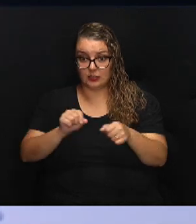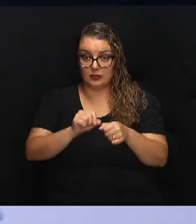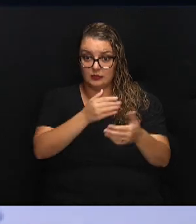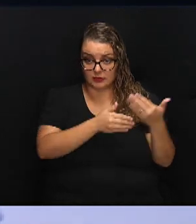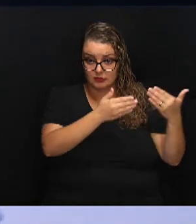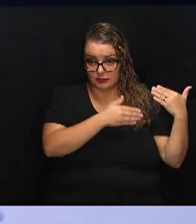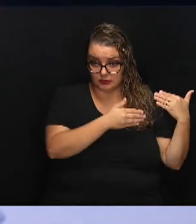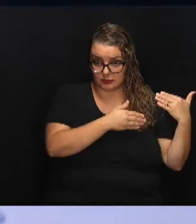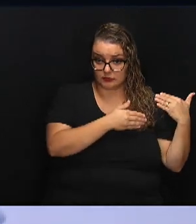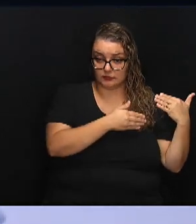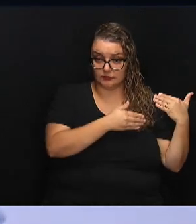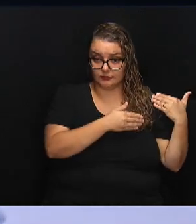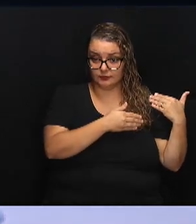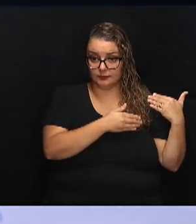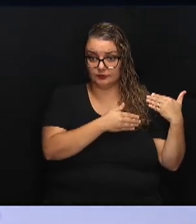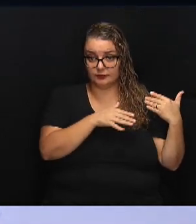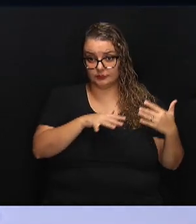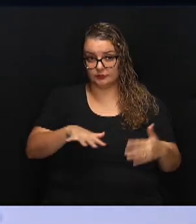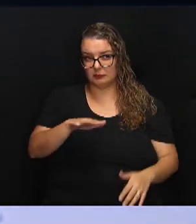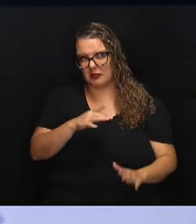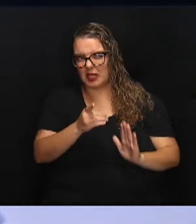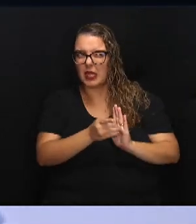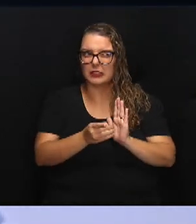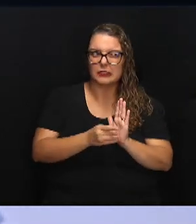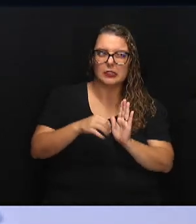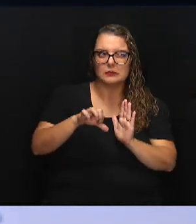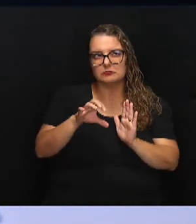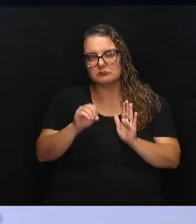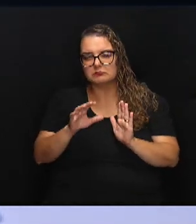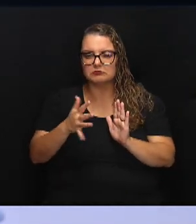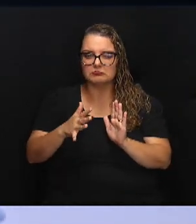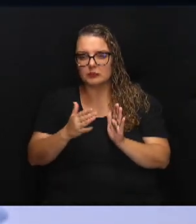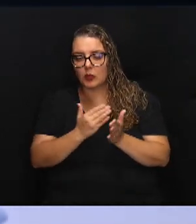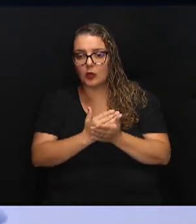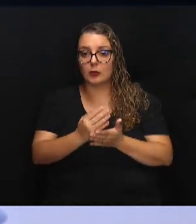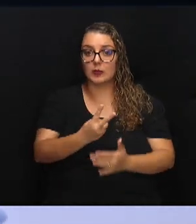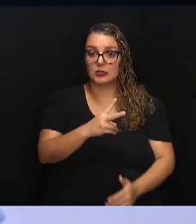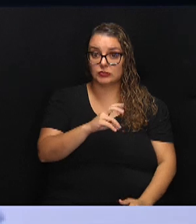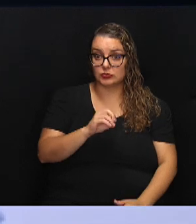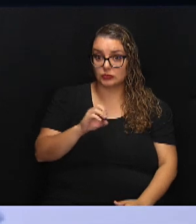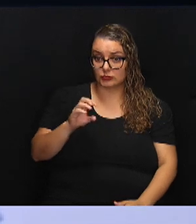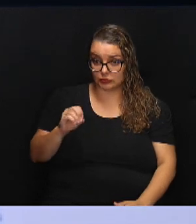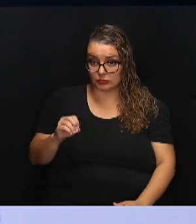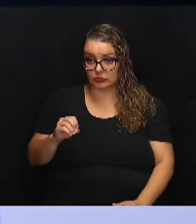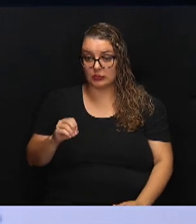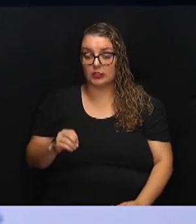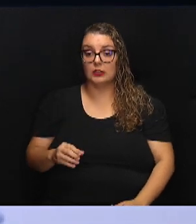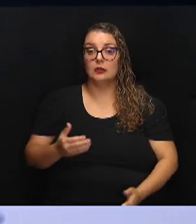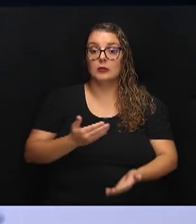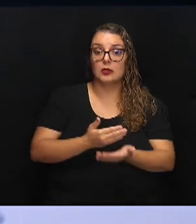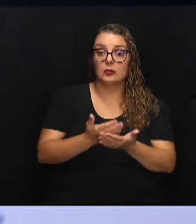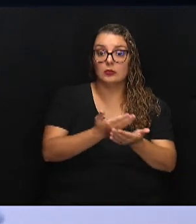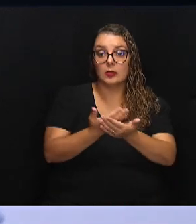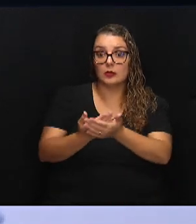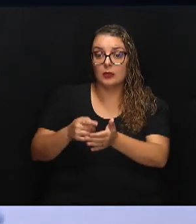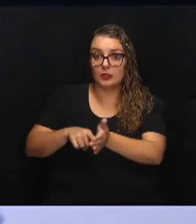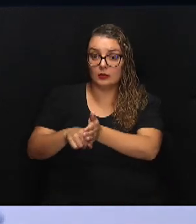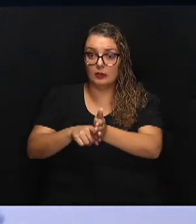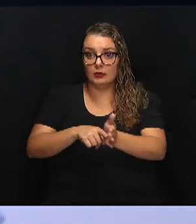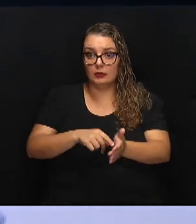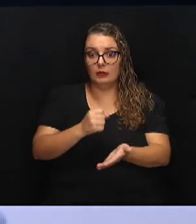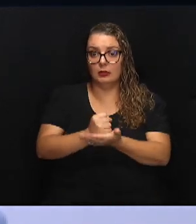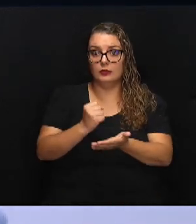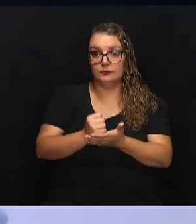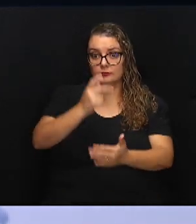passado, ali na década de 90, no início dos anos 2000, e mais recentemente um estudo contratado pelos próprios